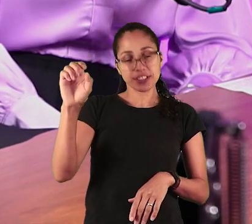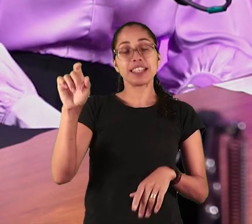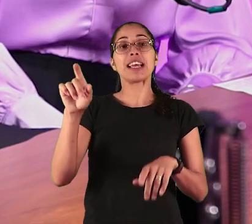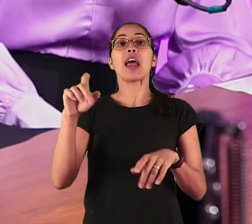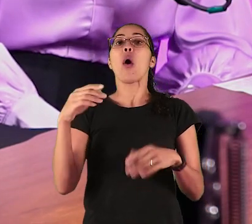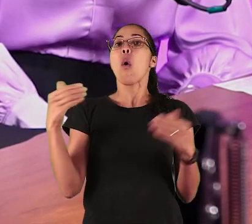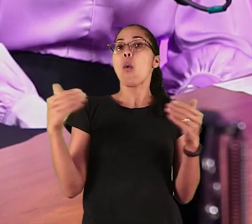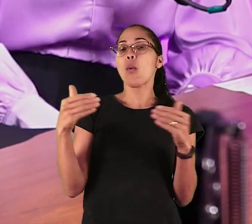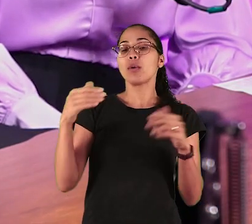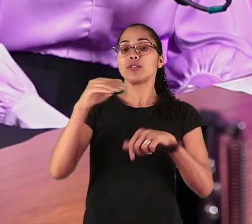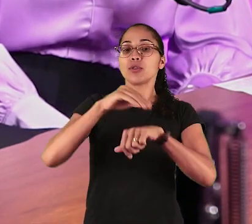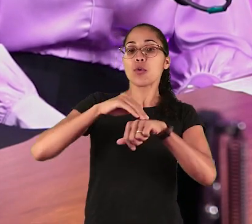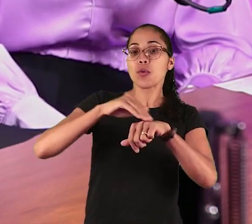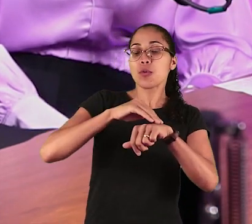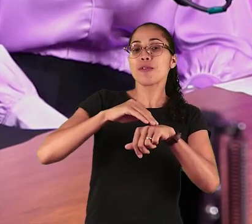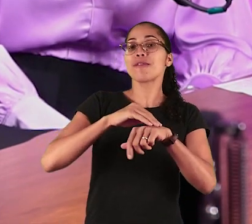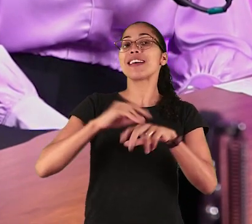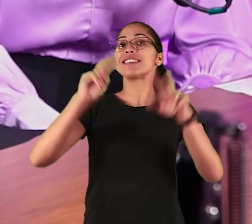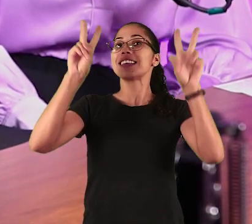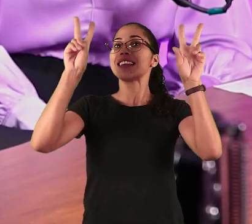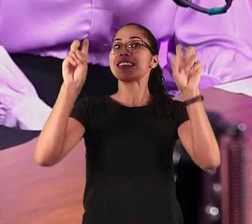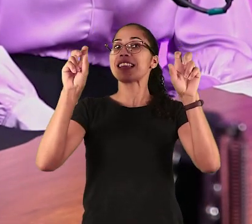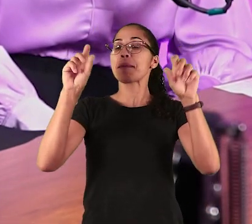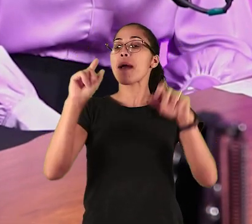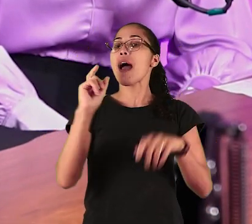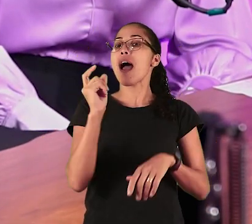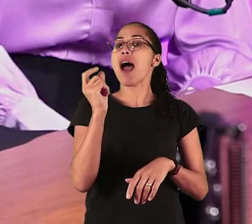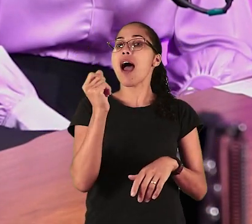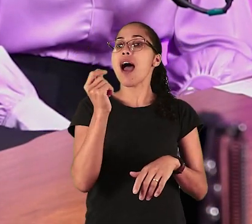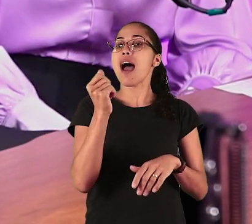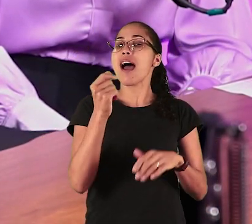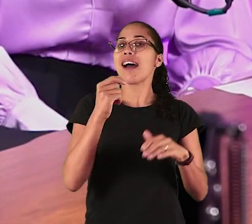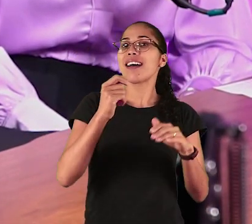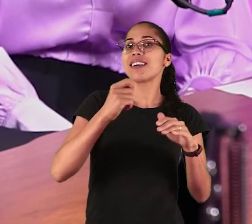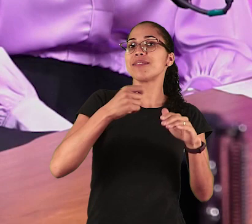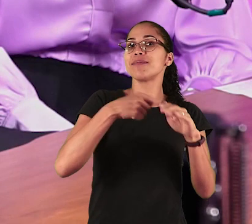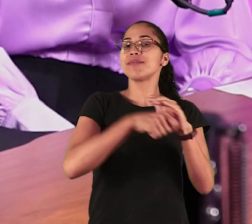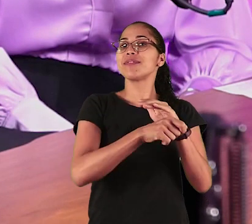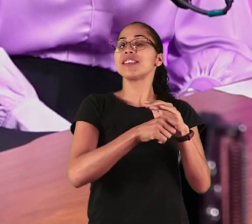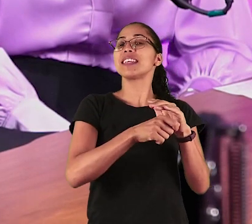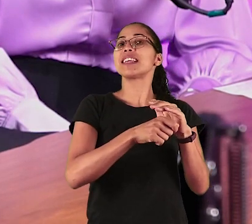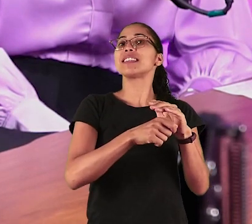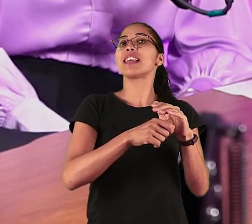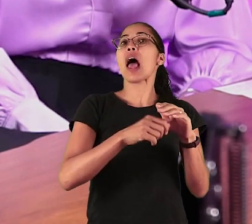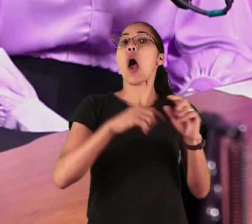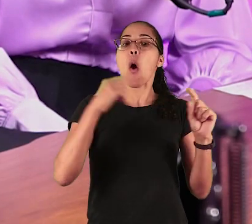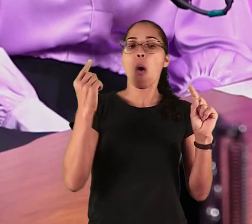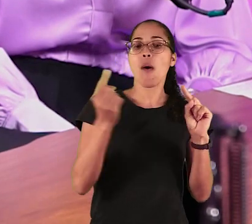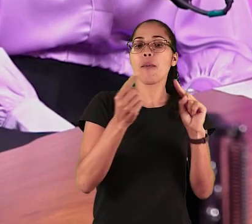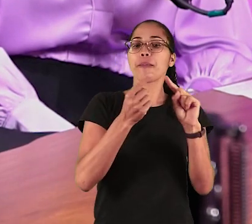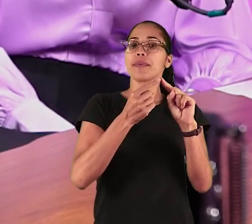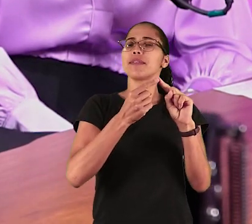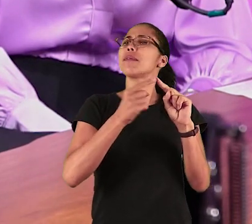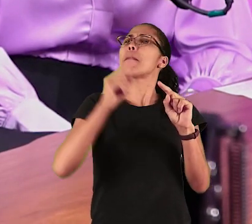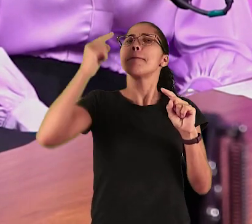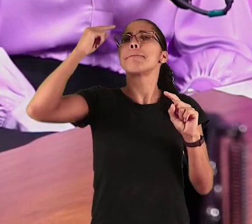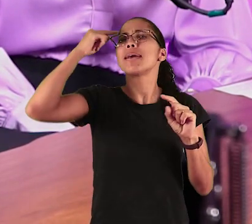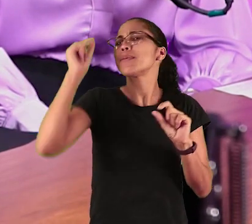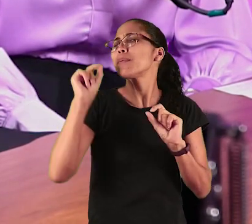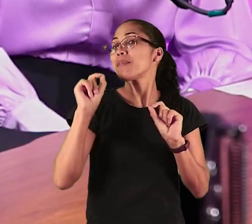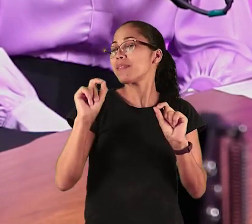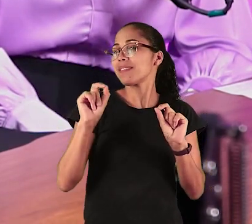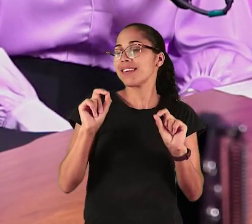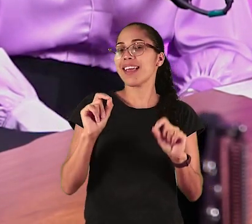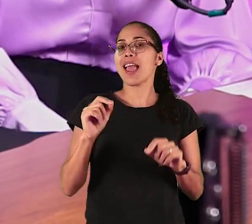para essa conversa hoje nós vamos falar sobre mercado financeiro com propósito O que que vocês pensam quando a gente fala propósito dentro